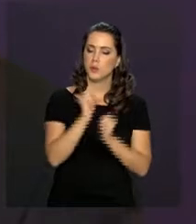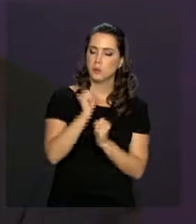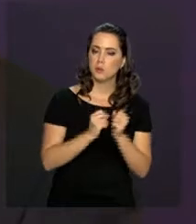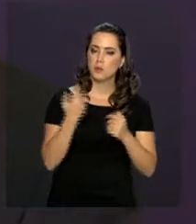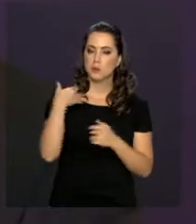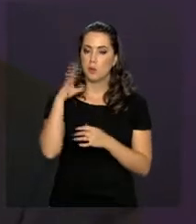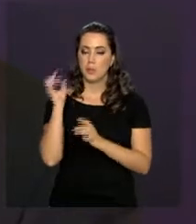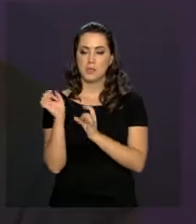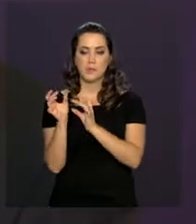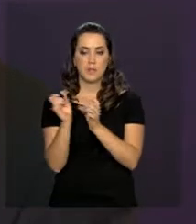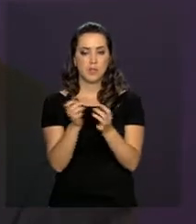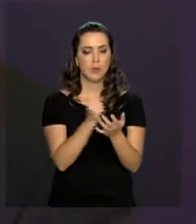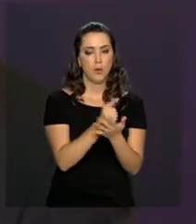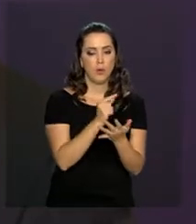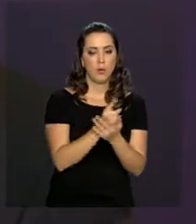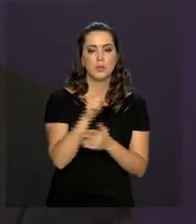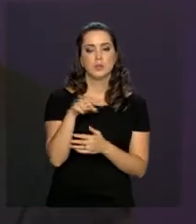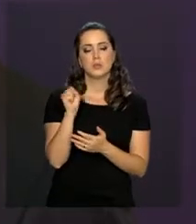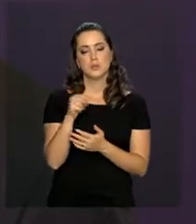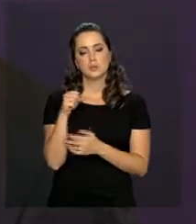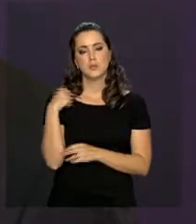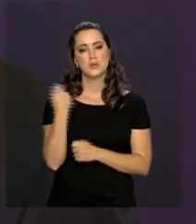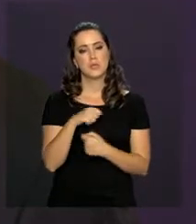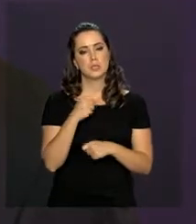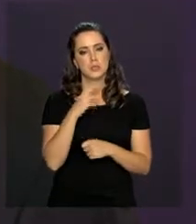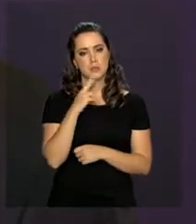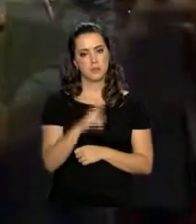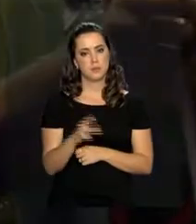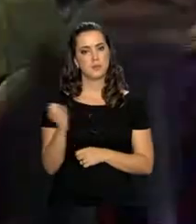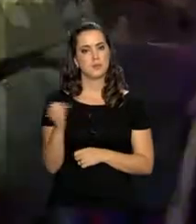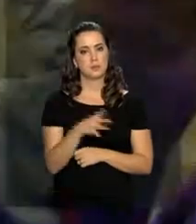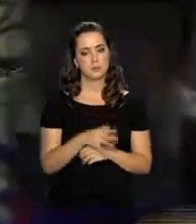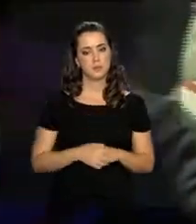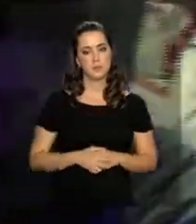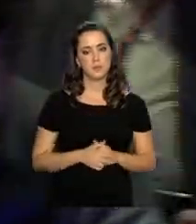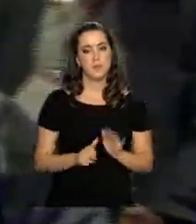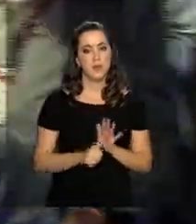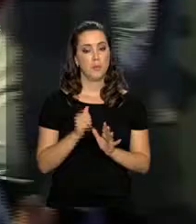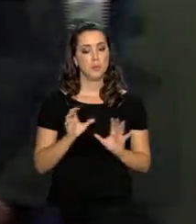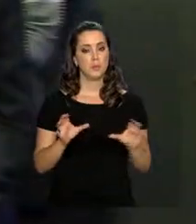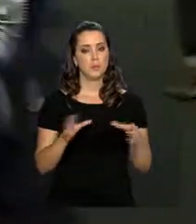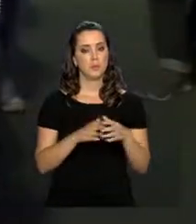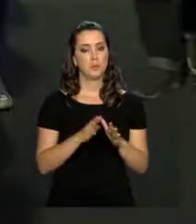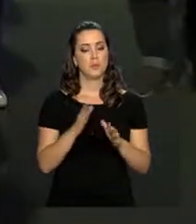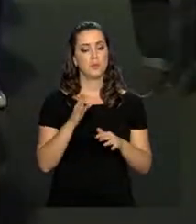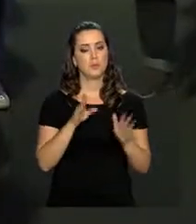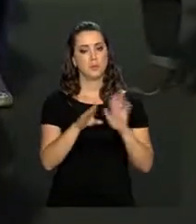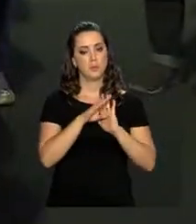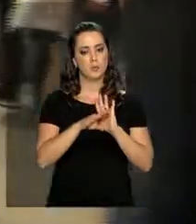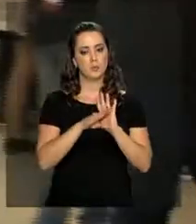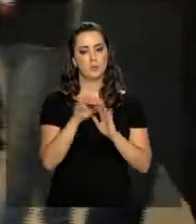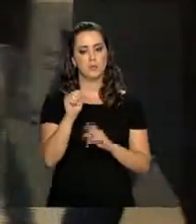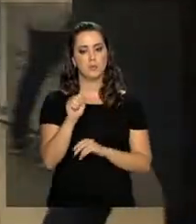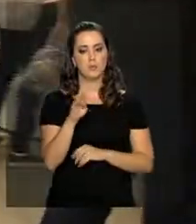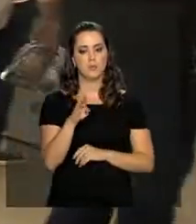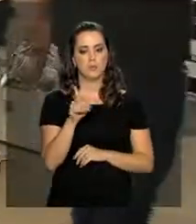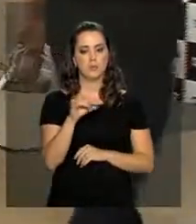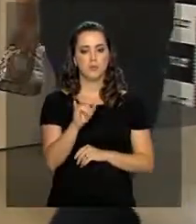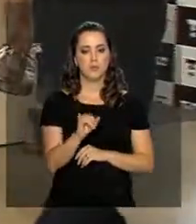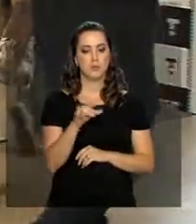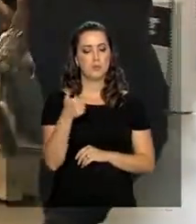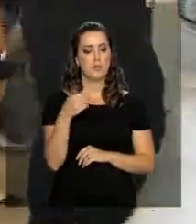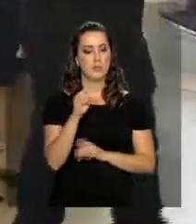competitivos e isso com certeza é passa pelas soluções de inovação a primeira edição do programa da bee contou com dez empresas